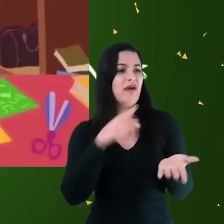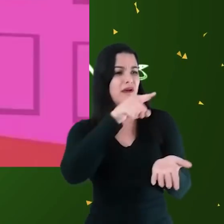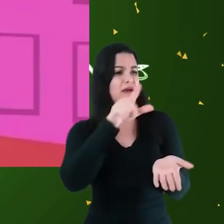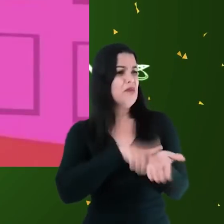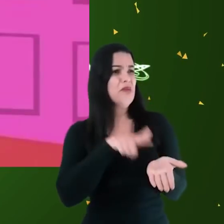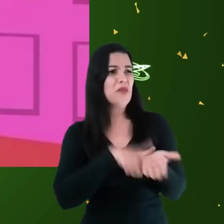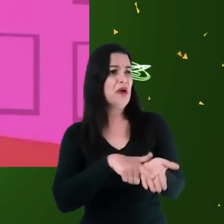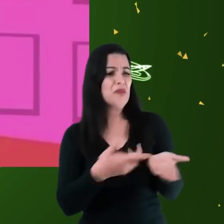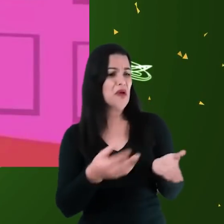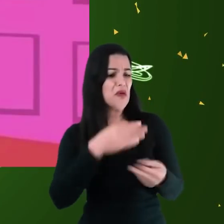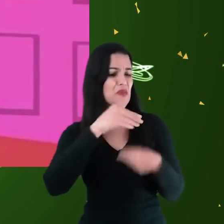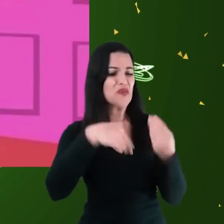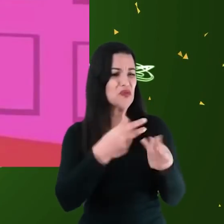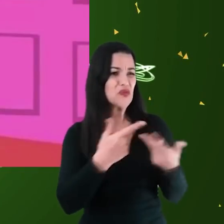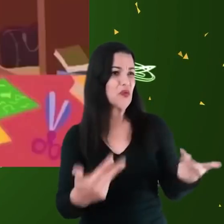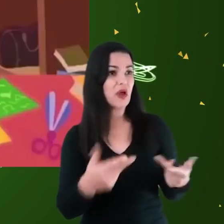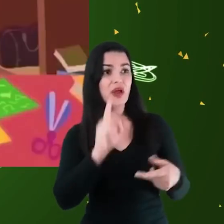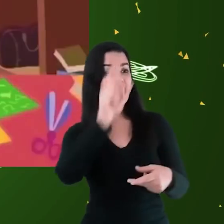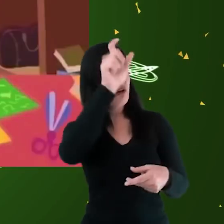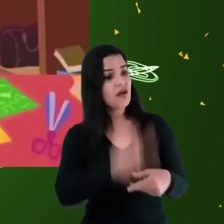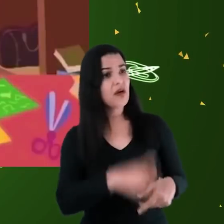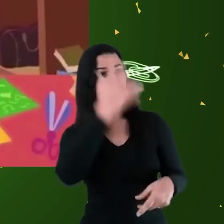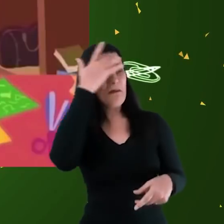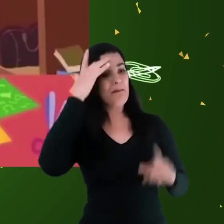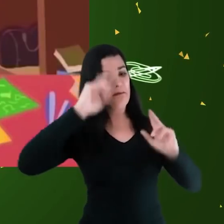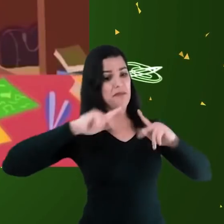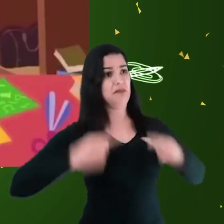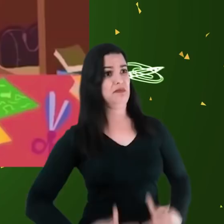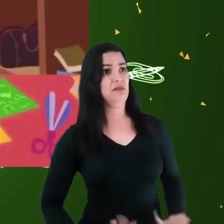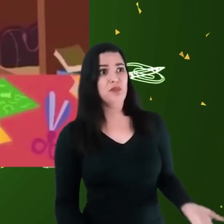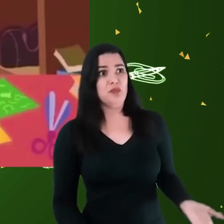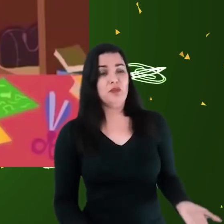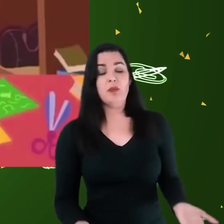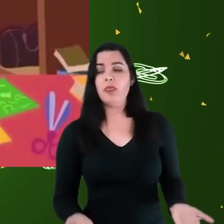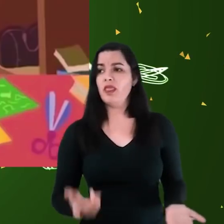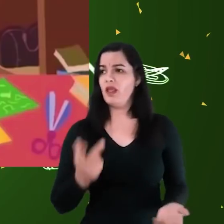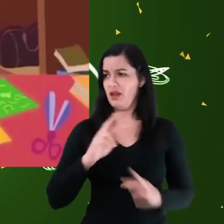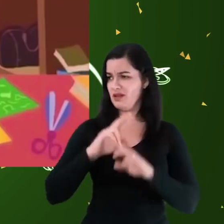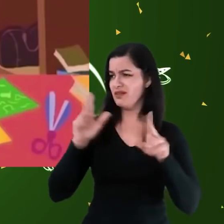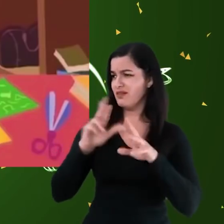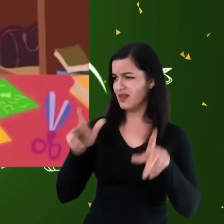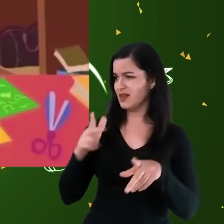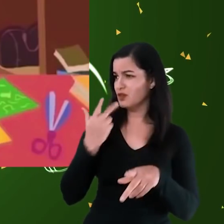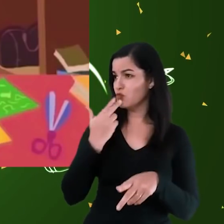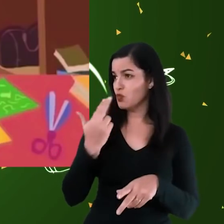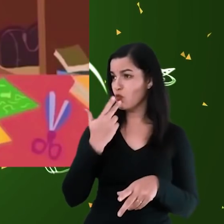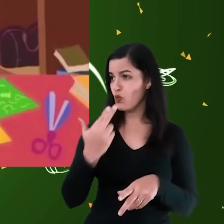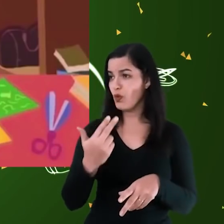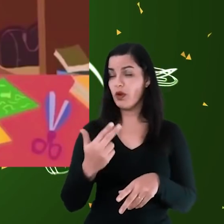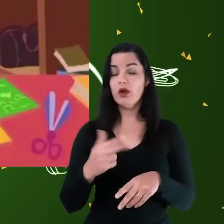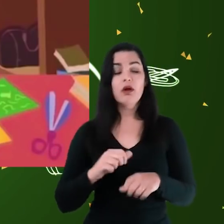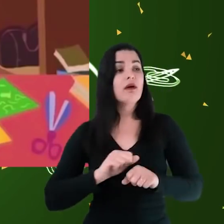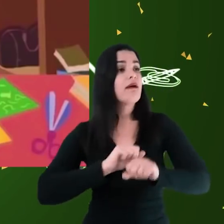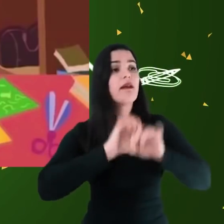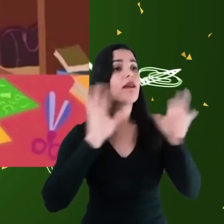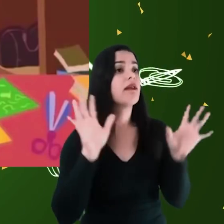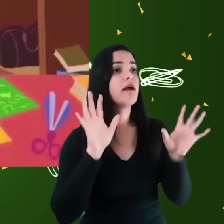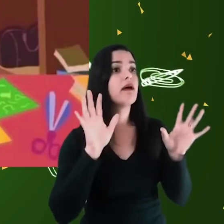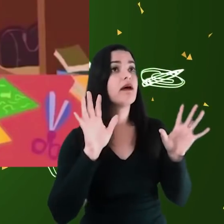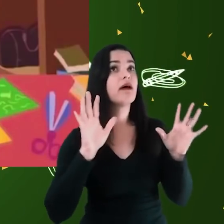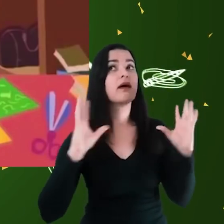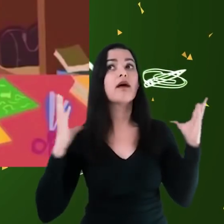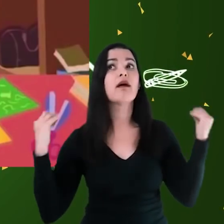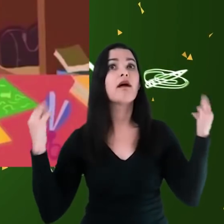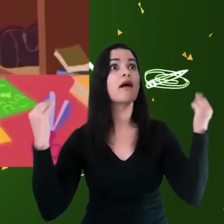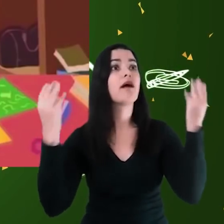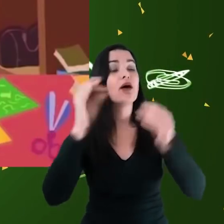gente. Tem diferença pra cor? Claro. O que mais tem é gente de cor misturada. O Takahashi lá da sala, ele